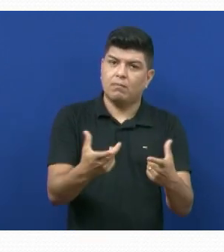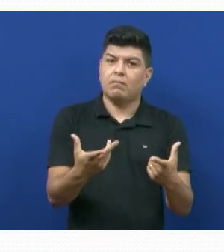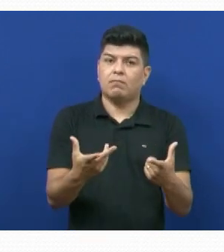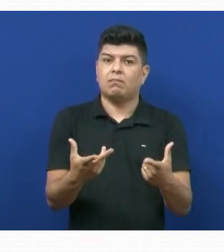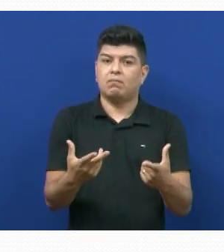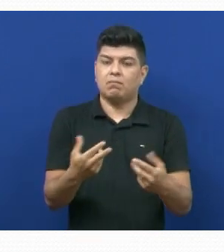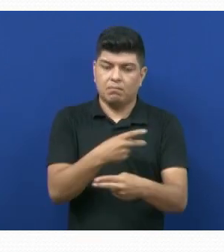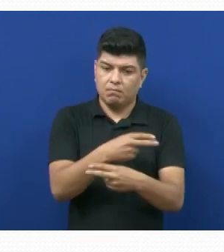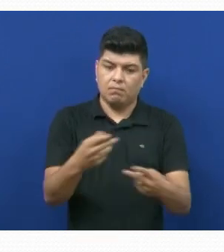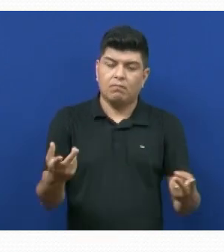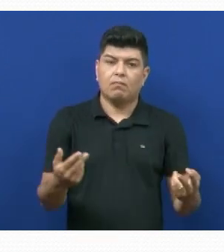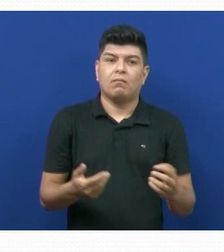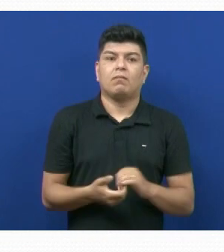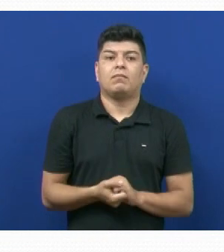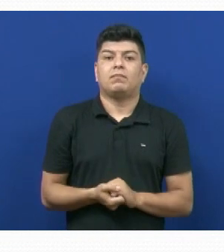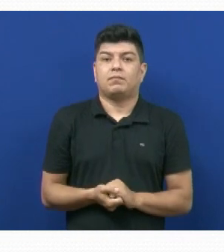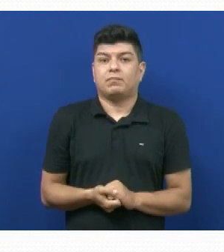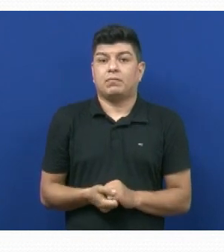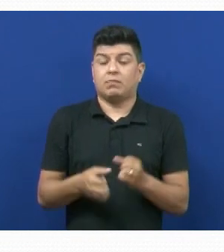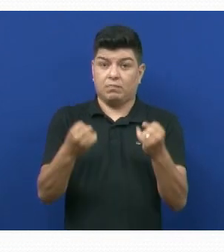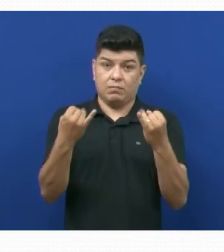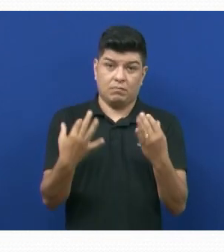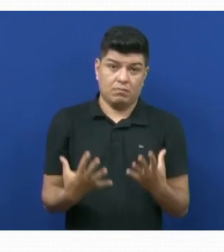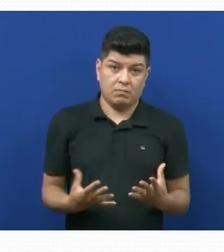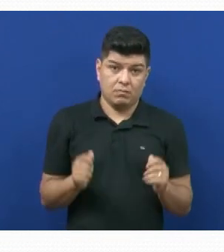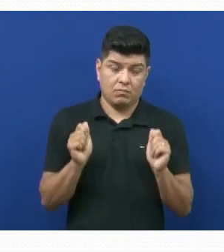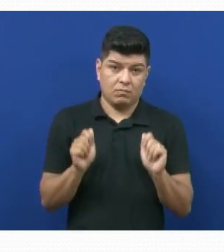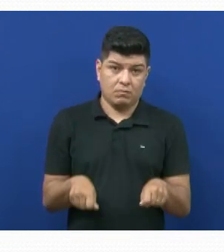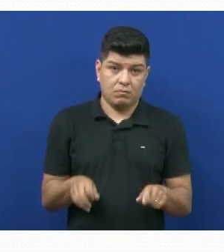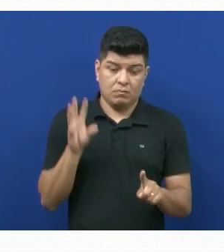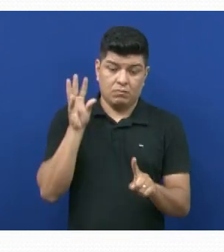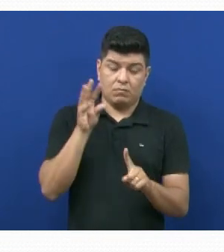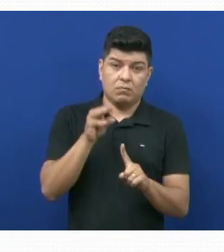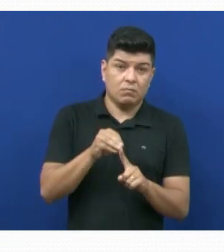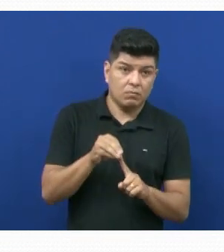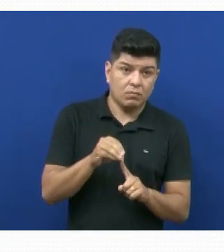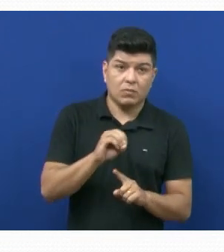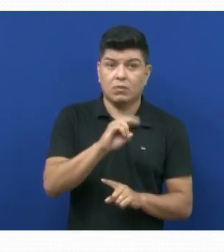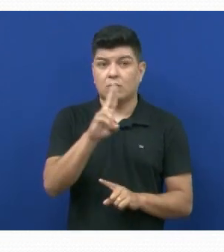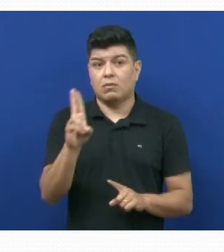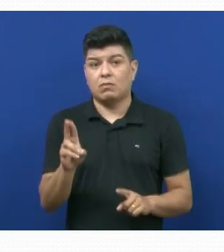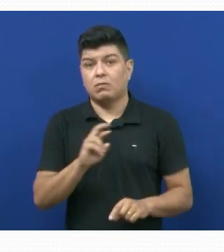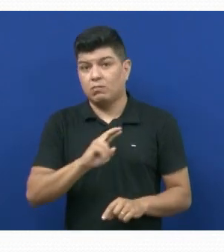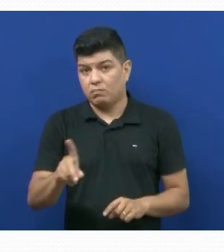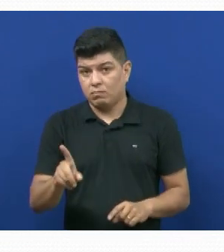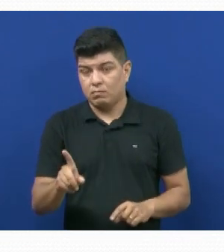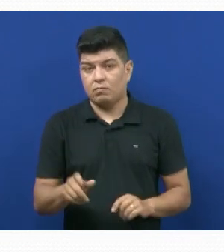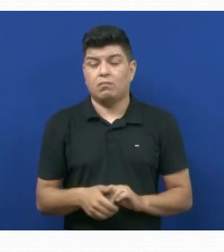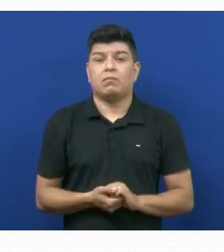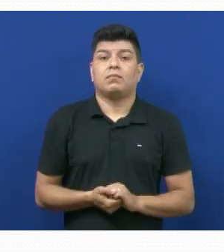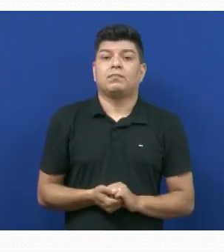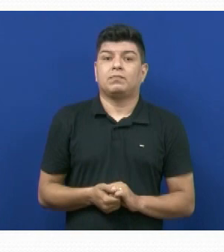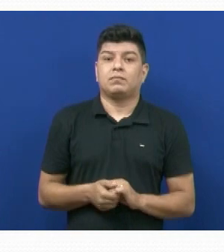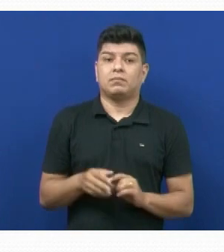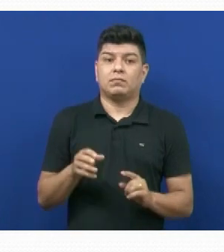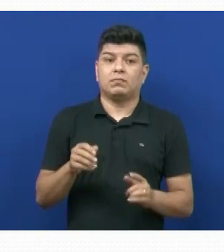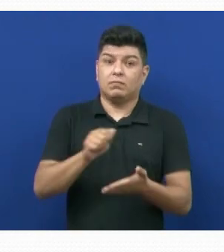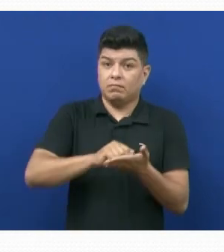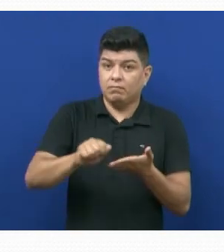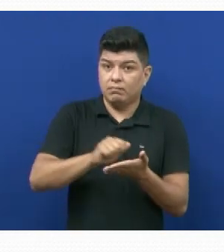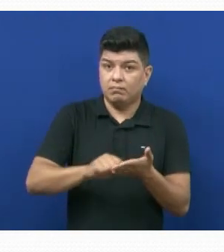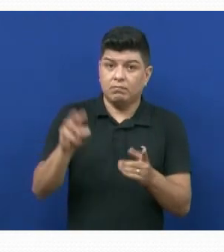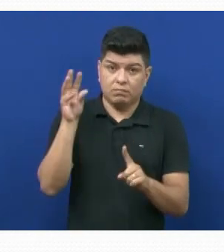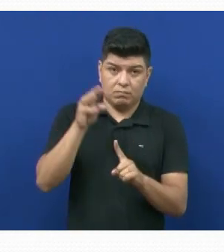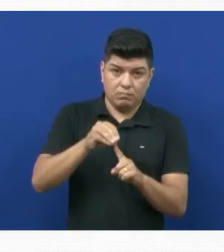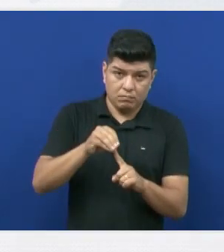e assim por diante. Essa descrição ela pode ser objetiva ou subjetiva. A descrição objetiva